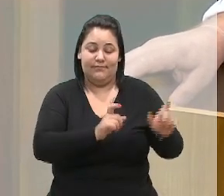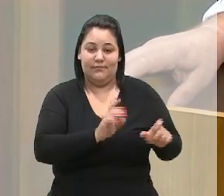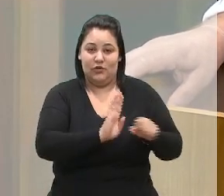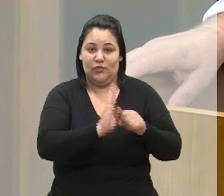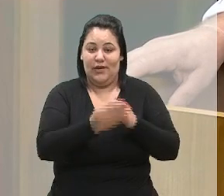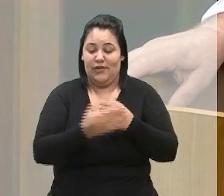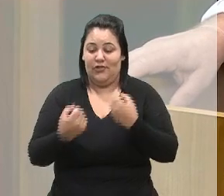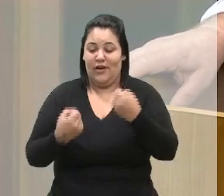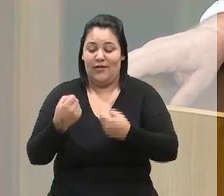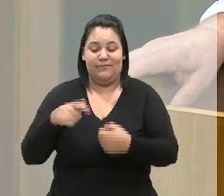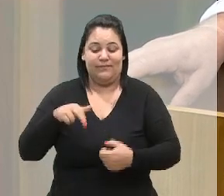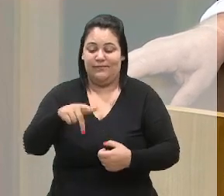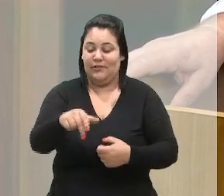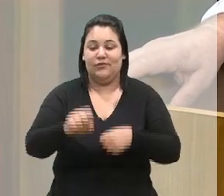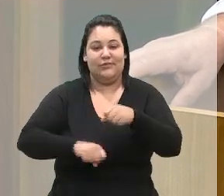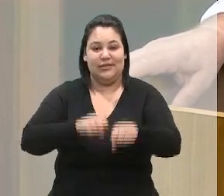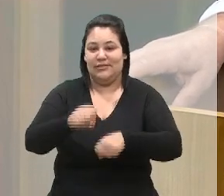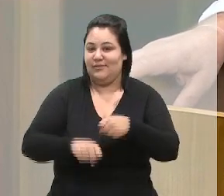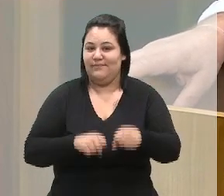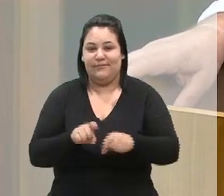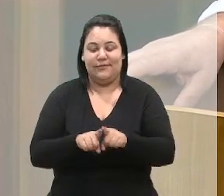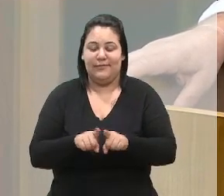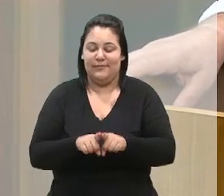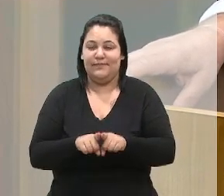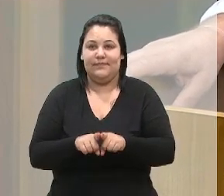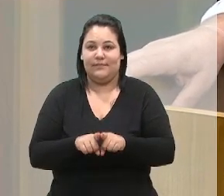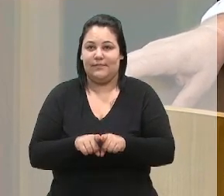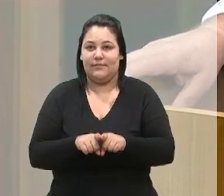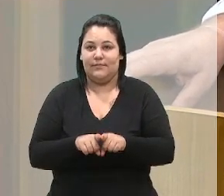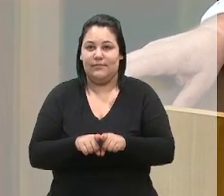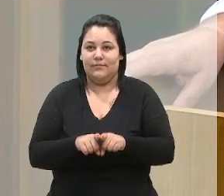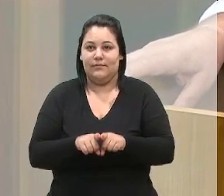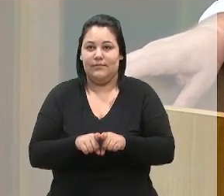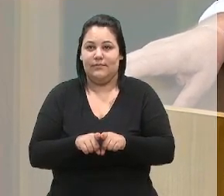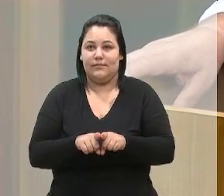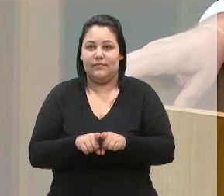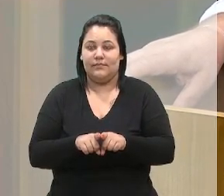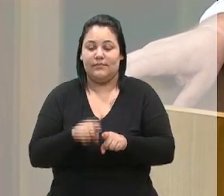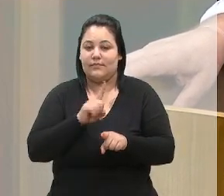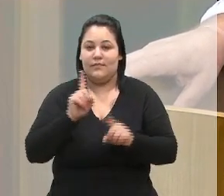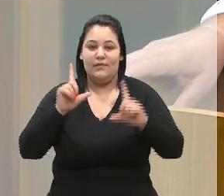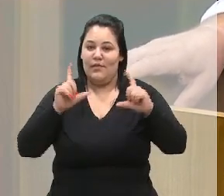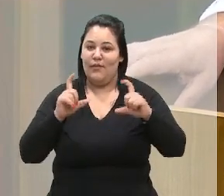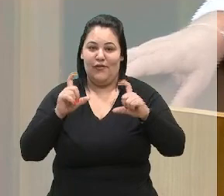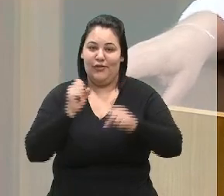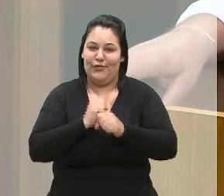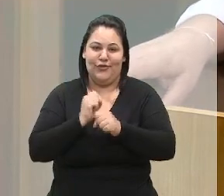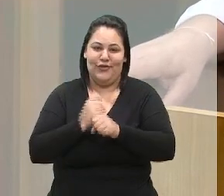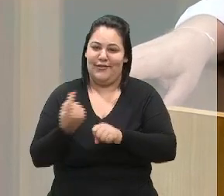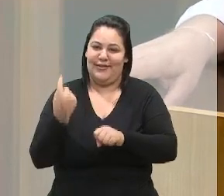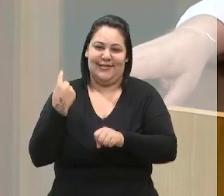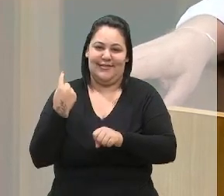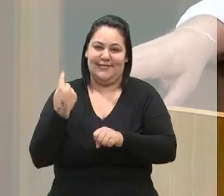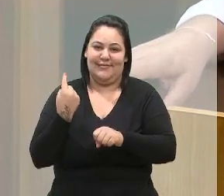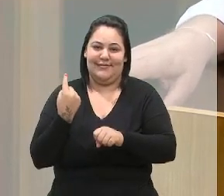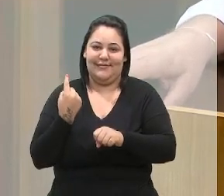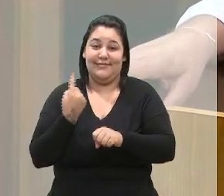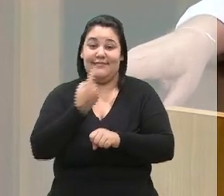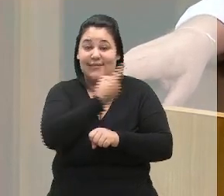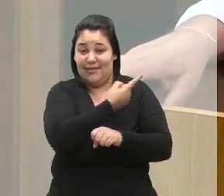como a pé, como de bicicleta. Não foi essa foto, não é uma foto de antigamente, essa foto foi feita